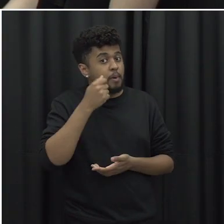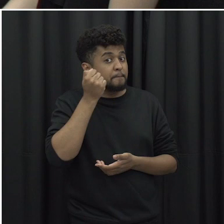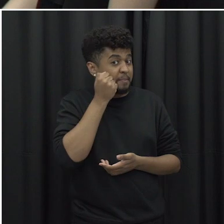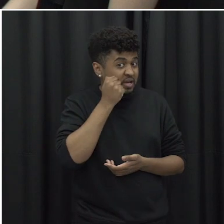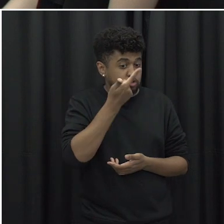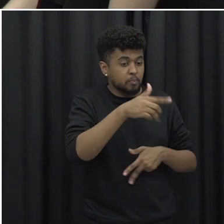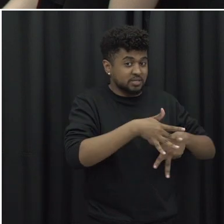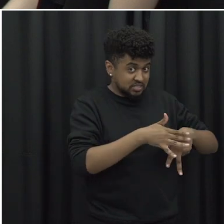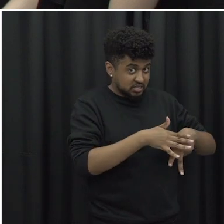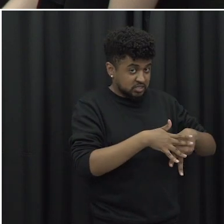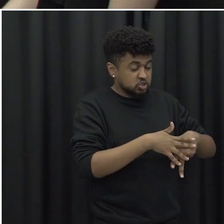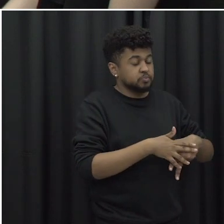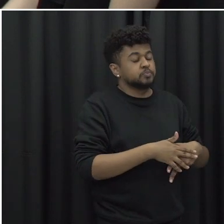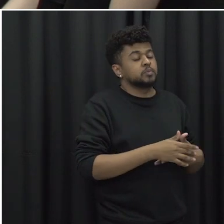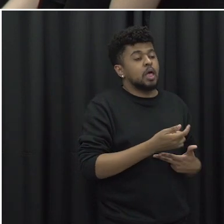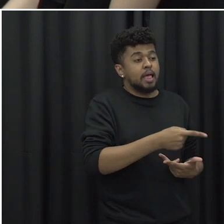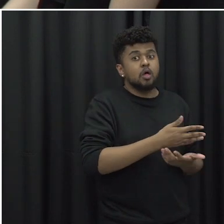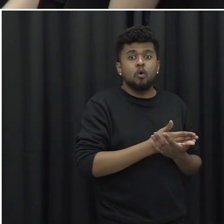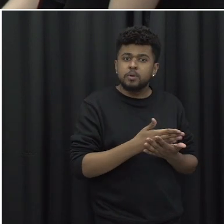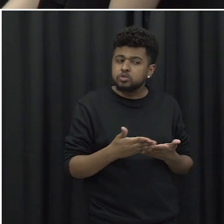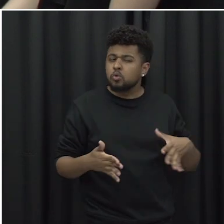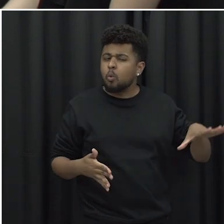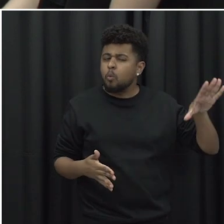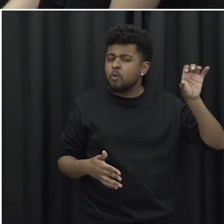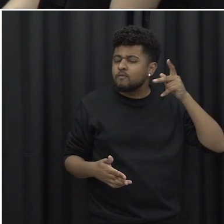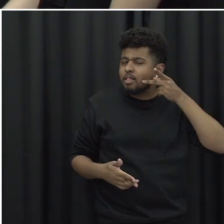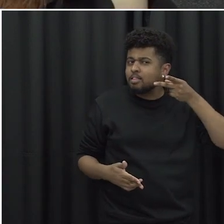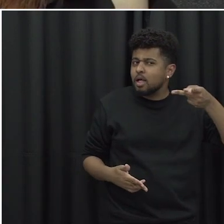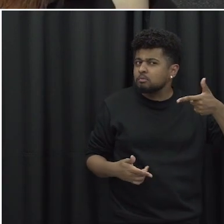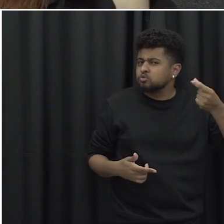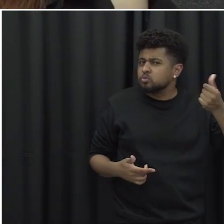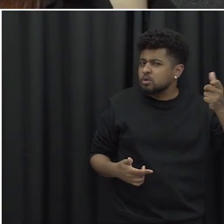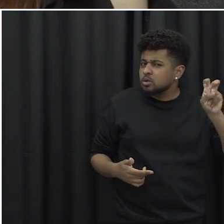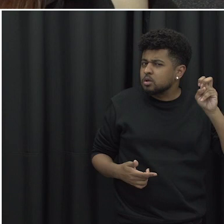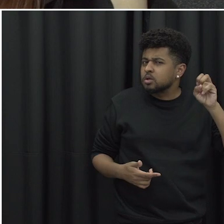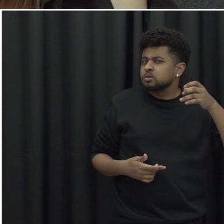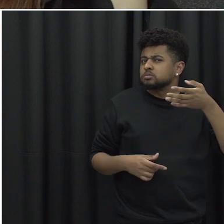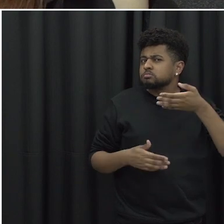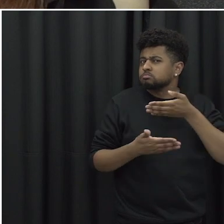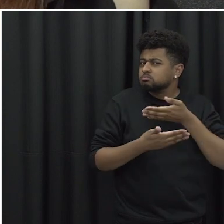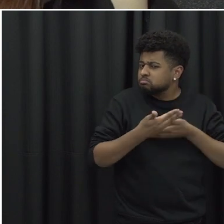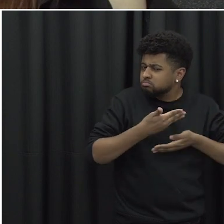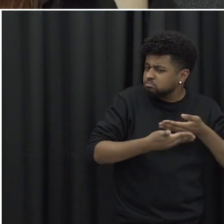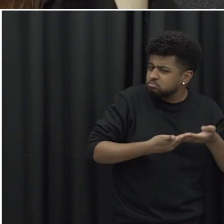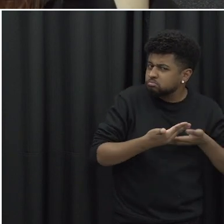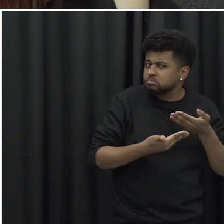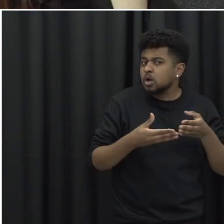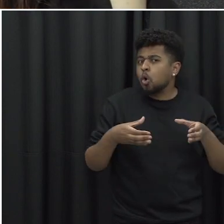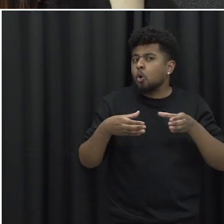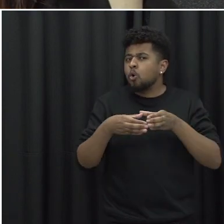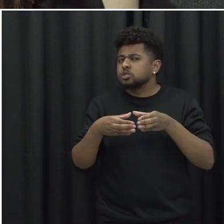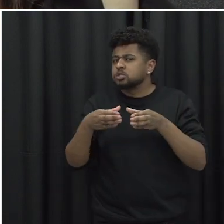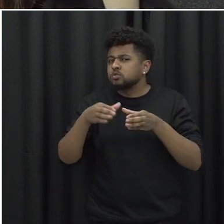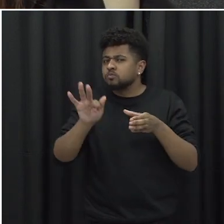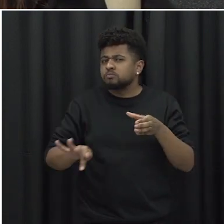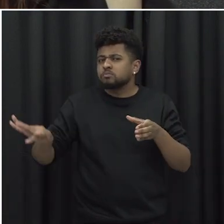Então, em 2015, o Conselho Federal de Medicina liberou a prescrição. Se eu prescrevesse antes dessa